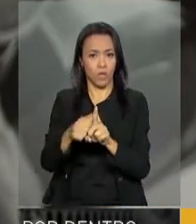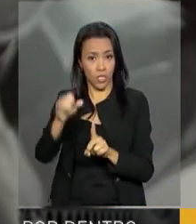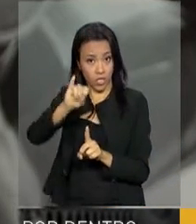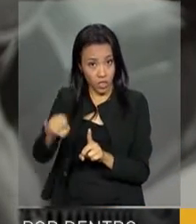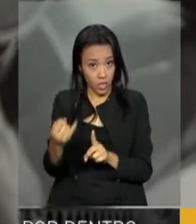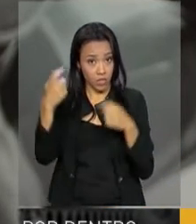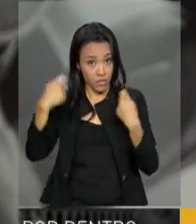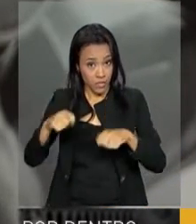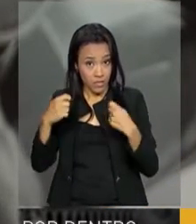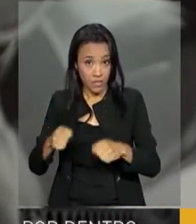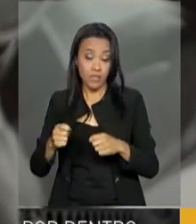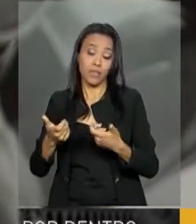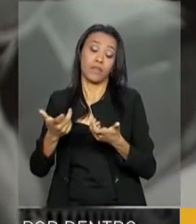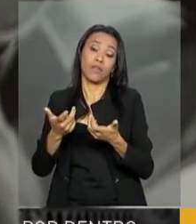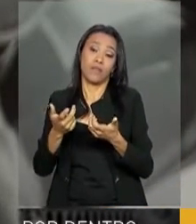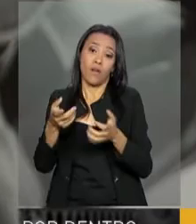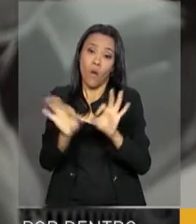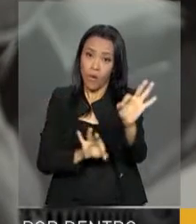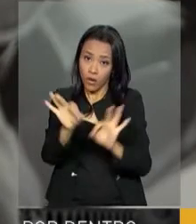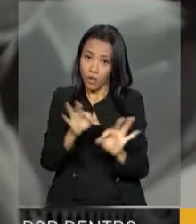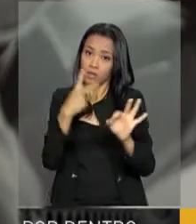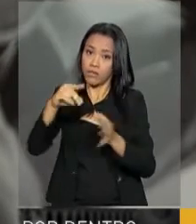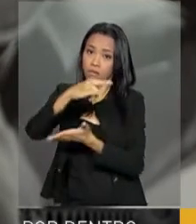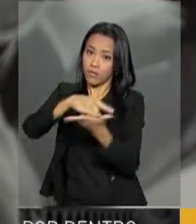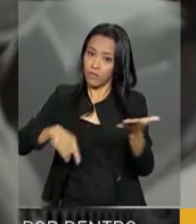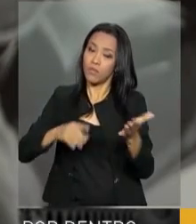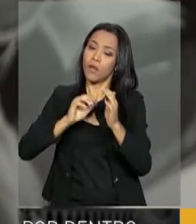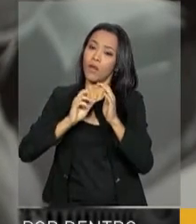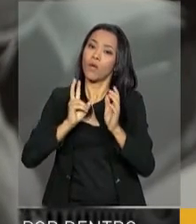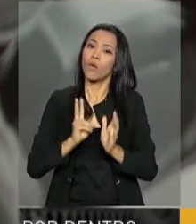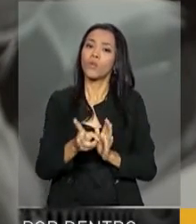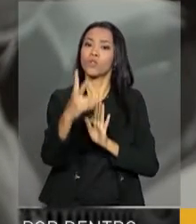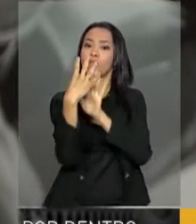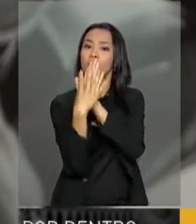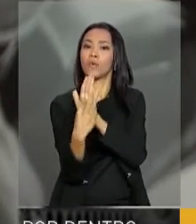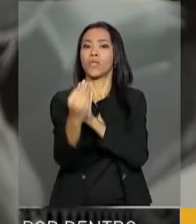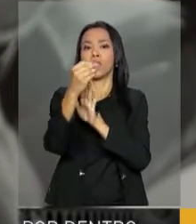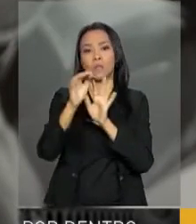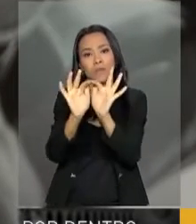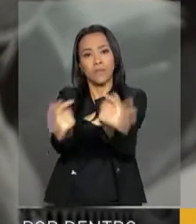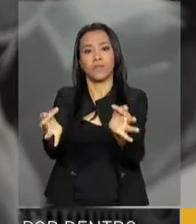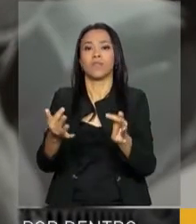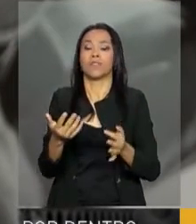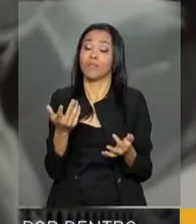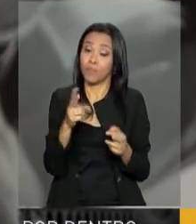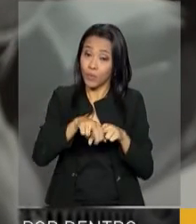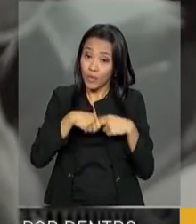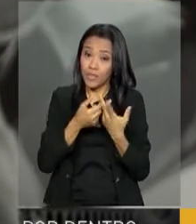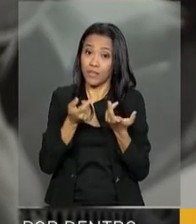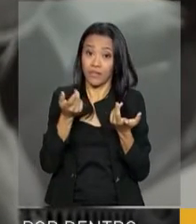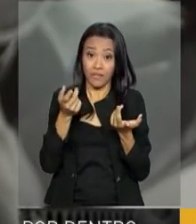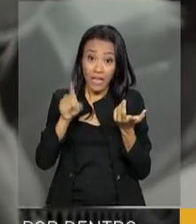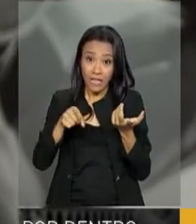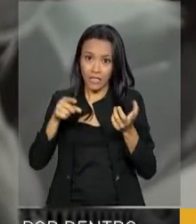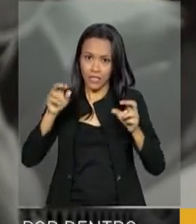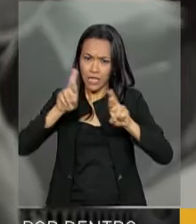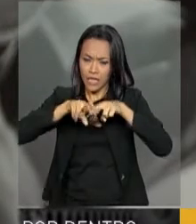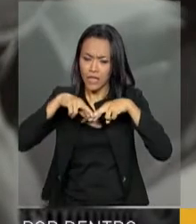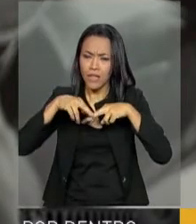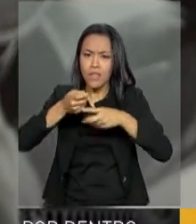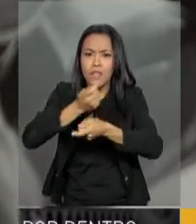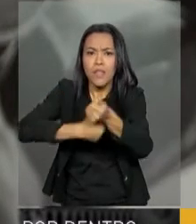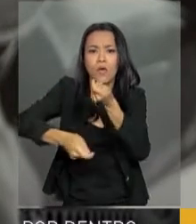para continuar no Simples. Daí o mutirão da renegociação. Esse mutirão ele já